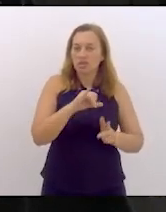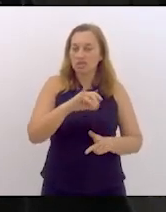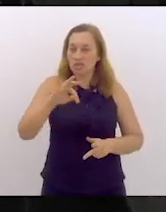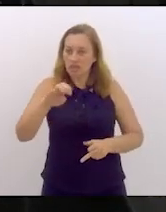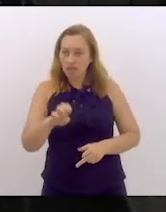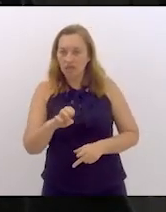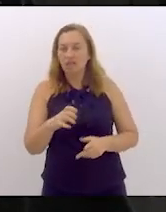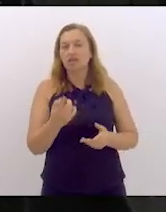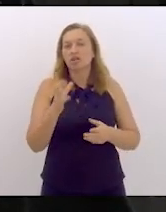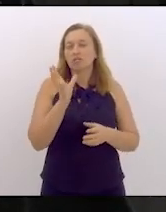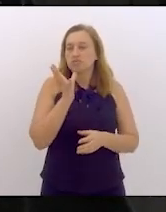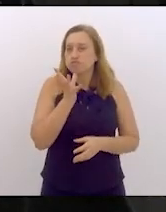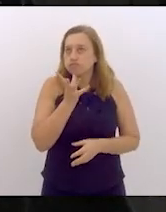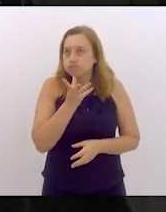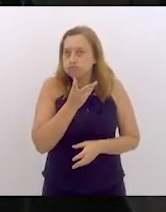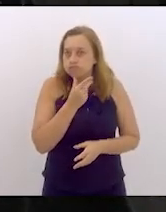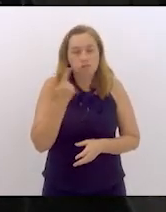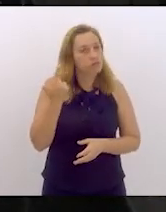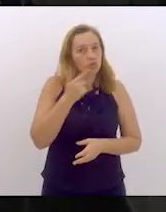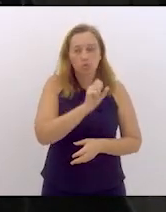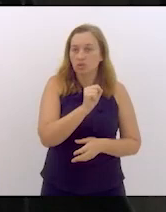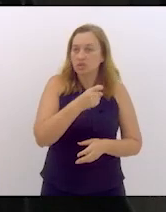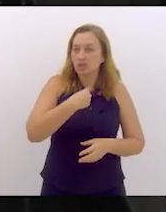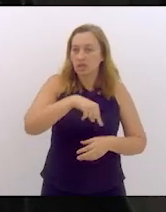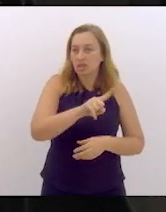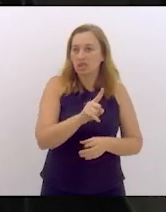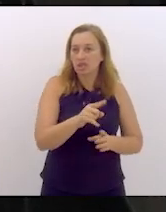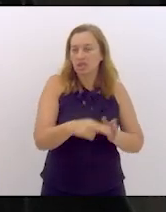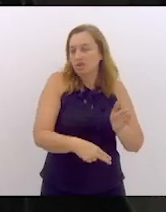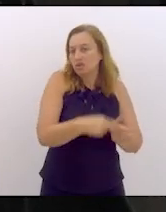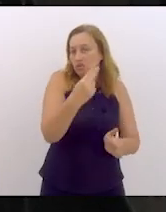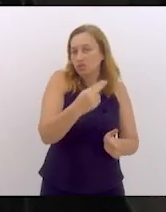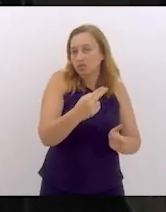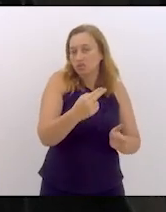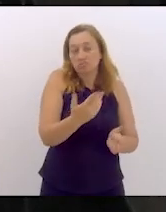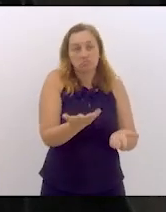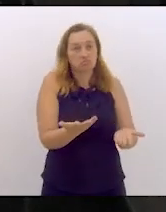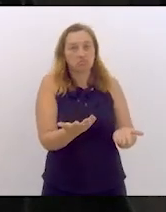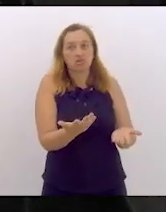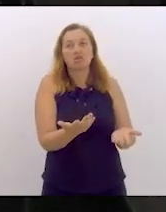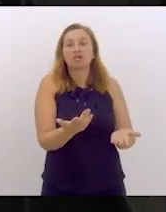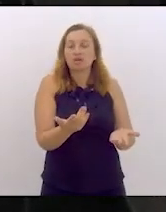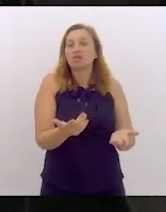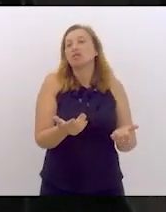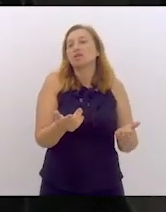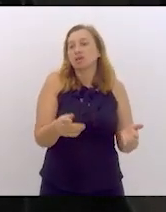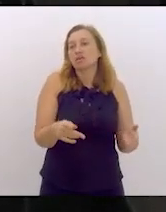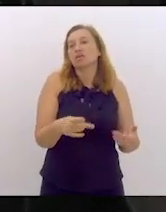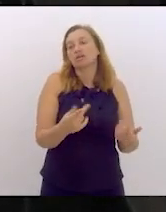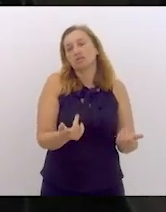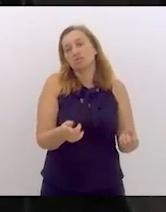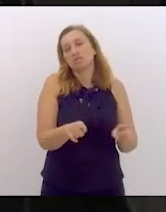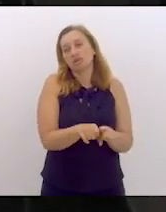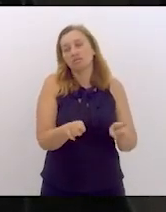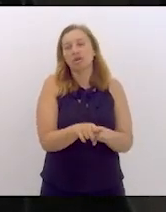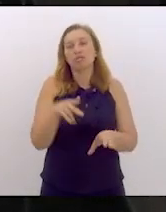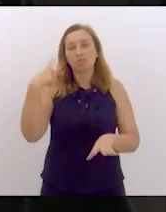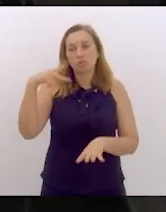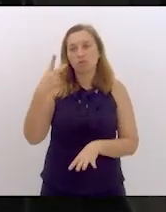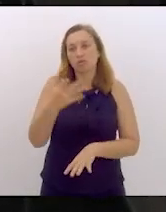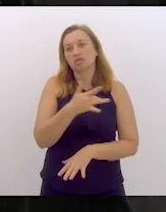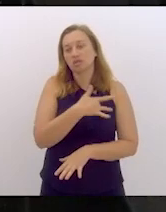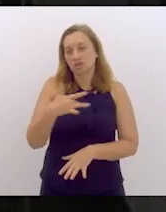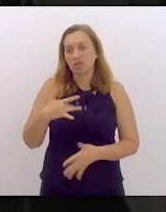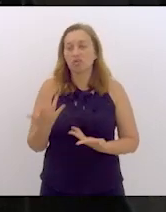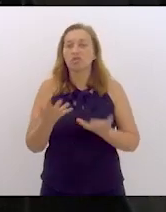e leva um tempo muito longo e não consegue se internar para fazer uma cirurgia e pequeno a média complexidade isso tem a ver com a política pública de saúde então